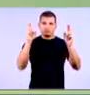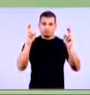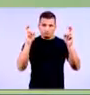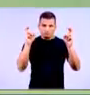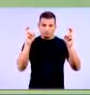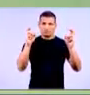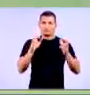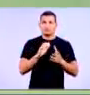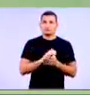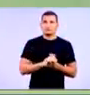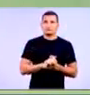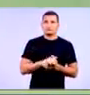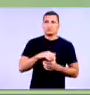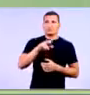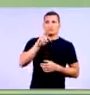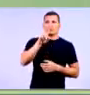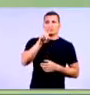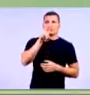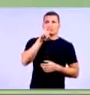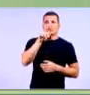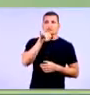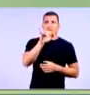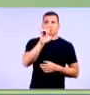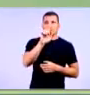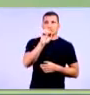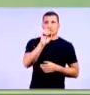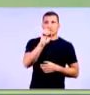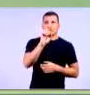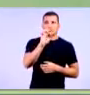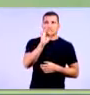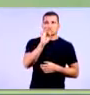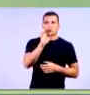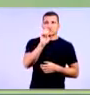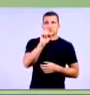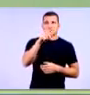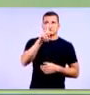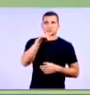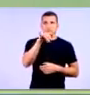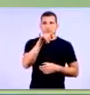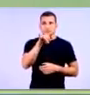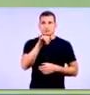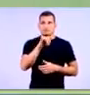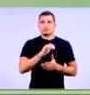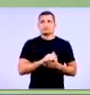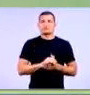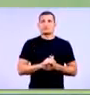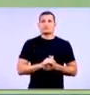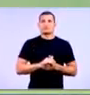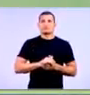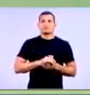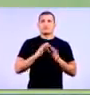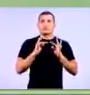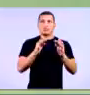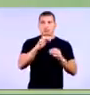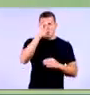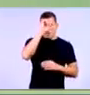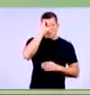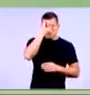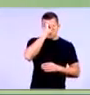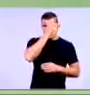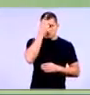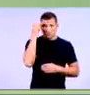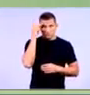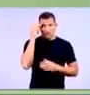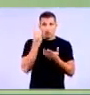do Vygotsky. Toda aprendizagem humana acontece a partir de uma interação